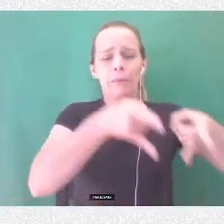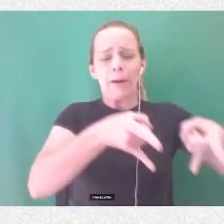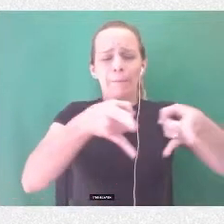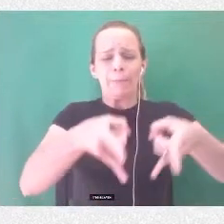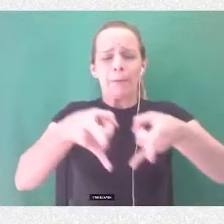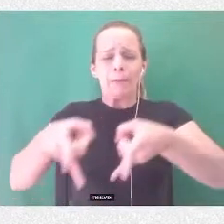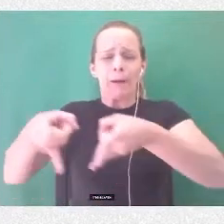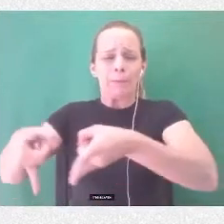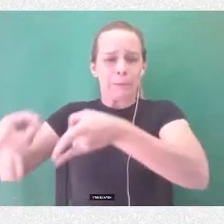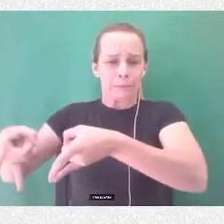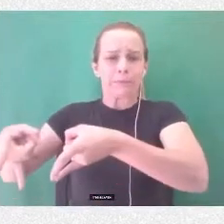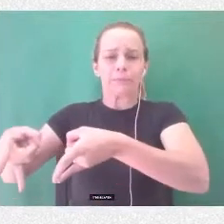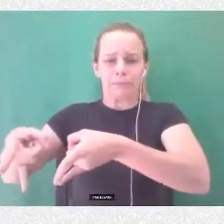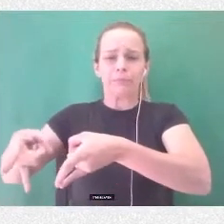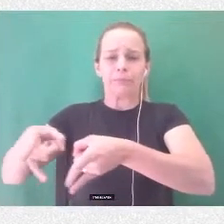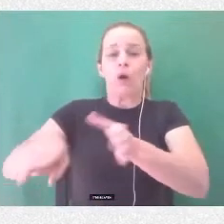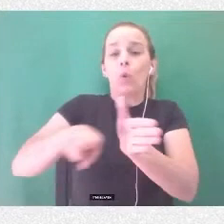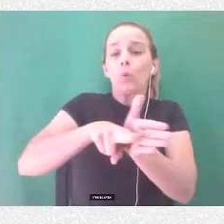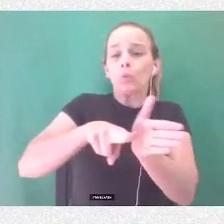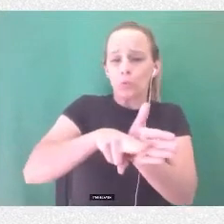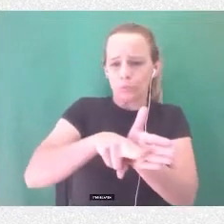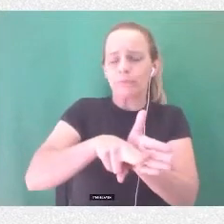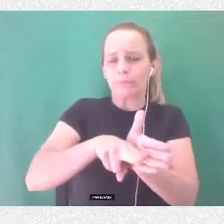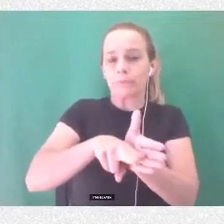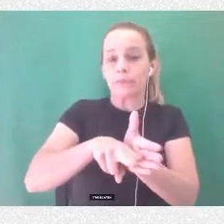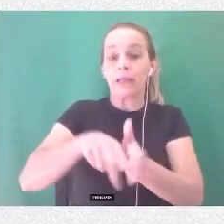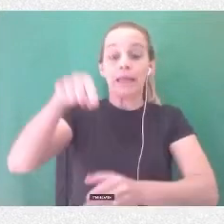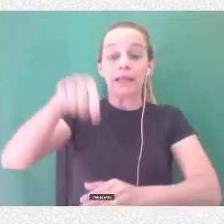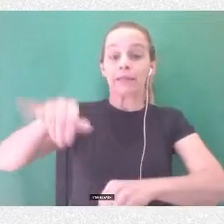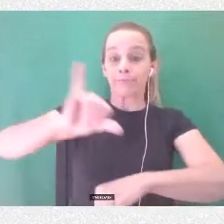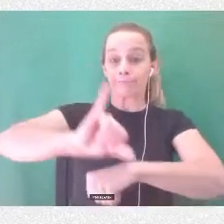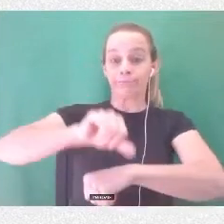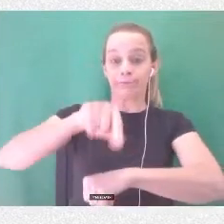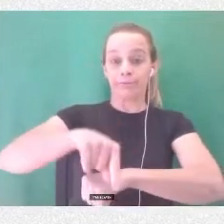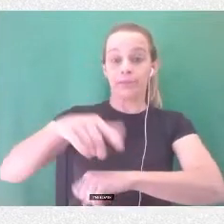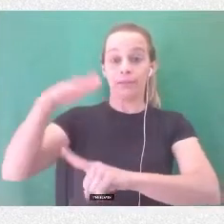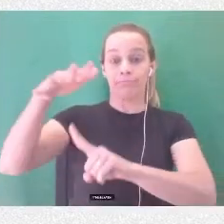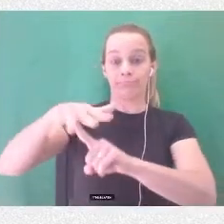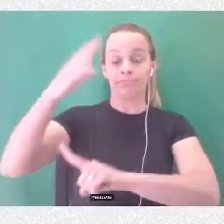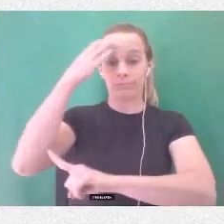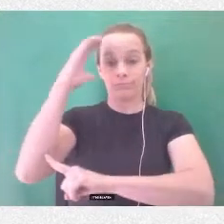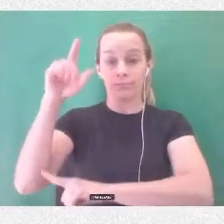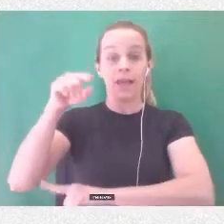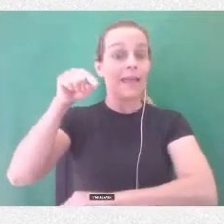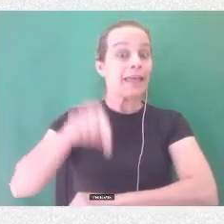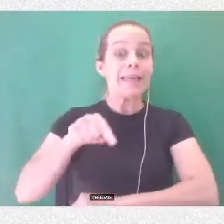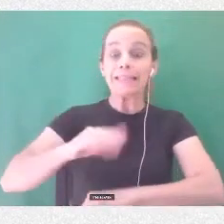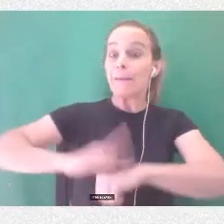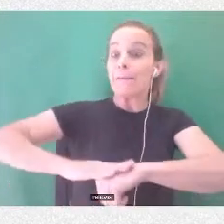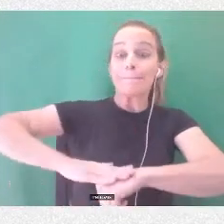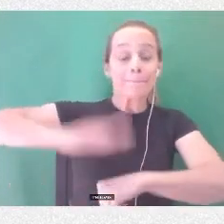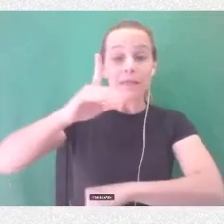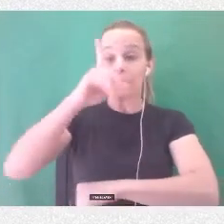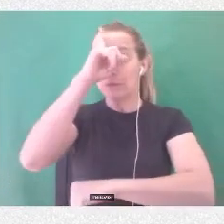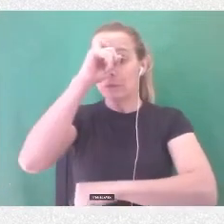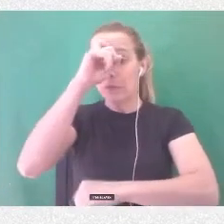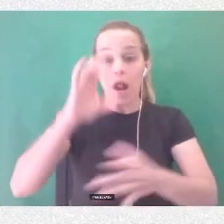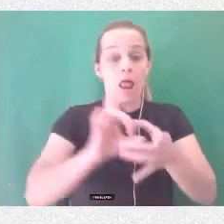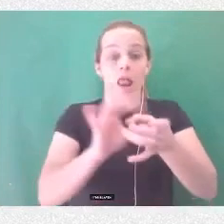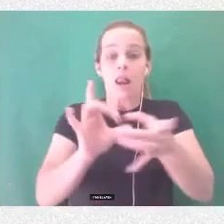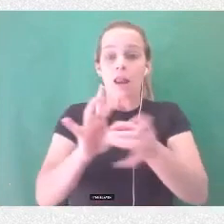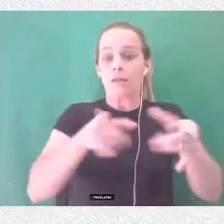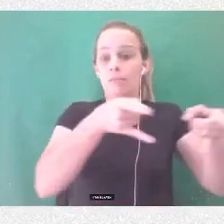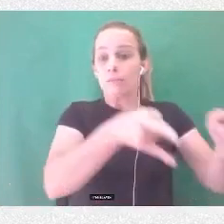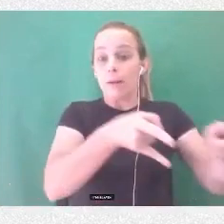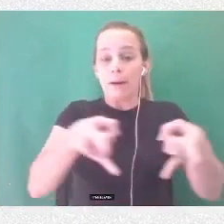UTI, e na cidade de Curitiba, capital do Paraná, foi inclusive o hospital que mais disponibilizou leitos, o Hospital